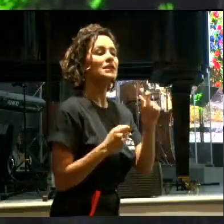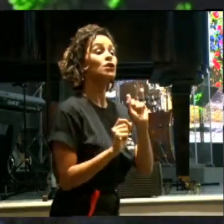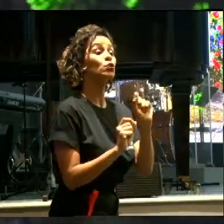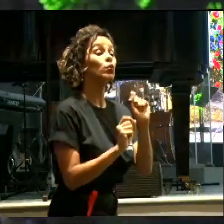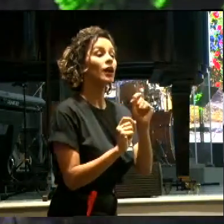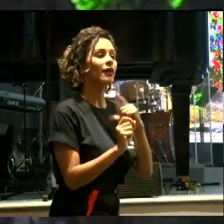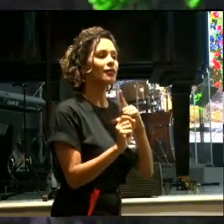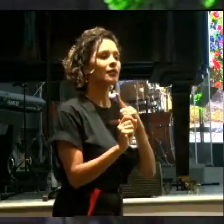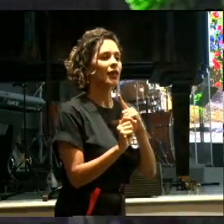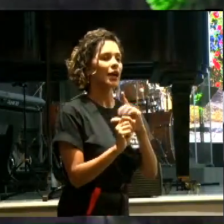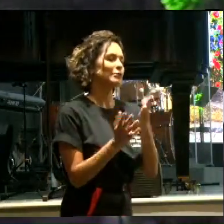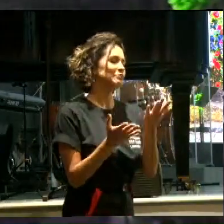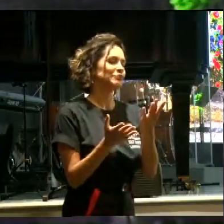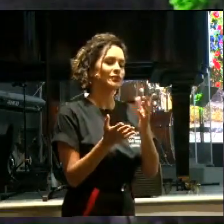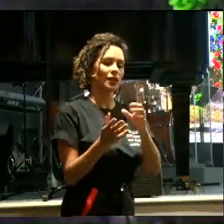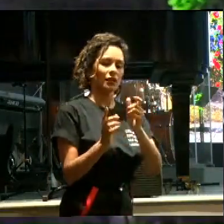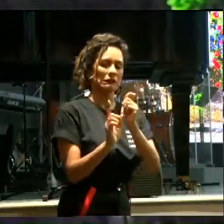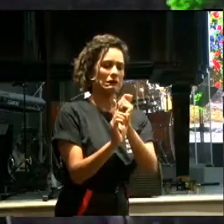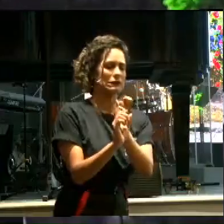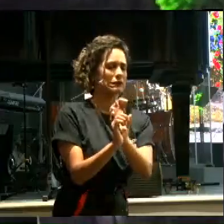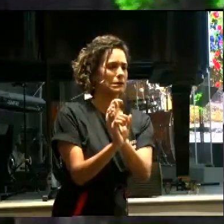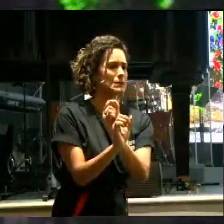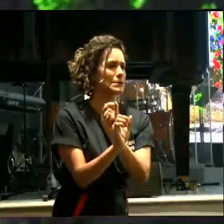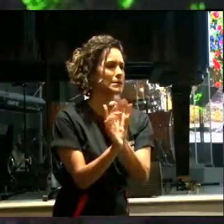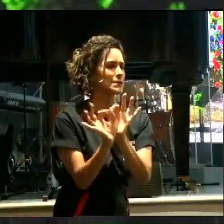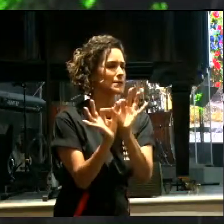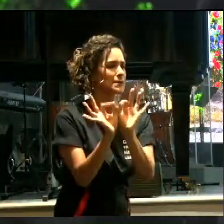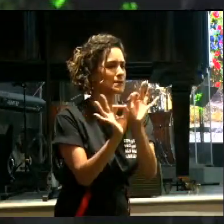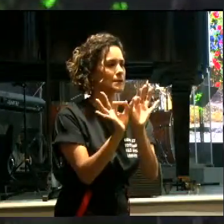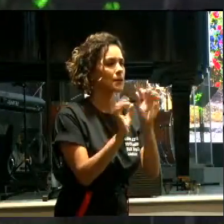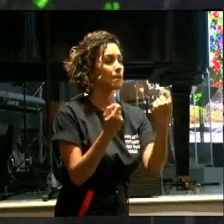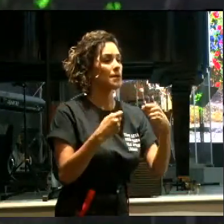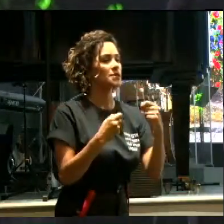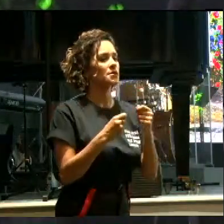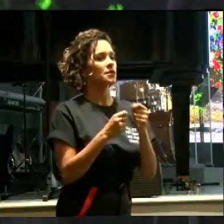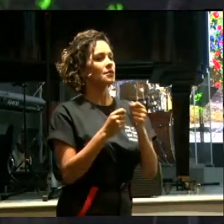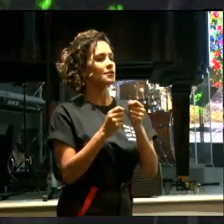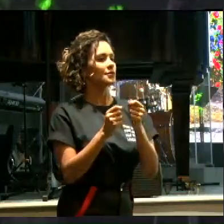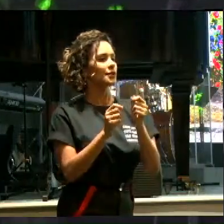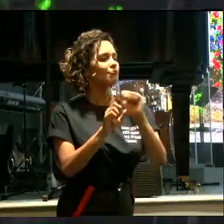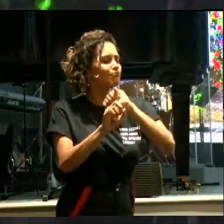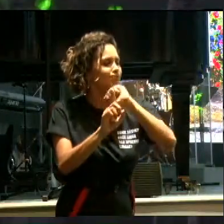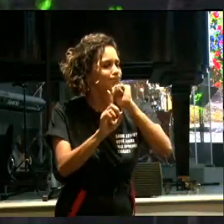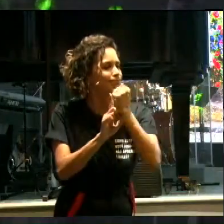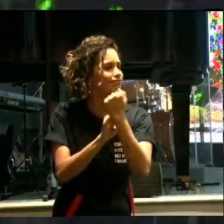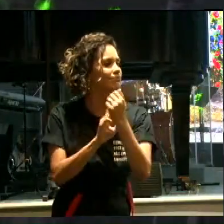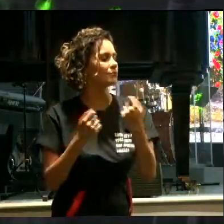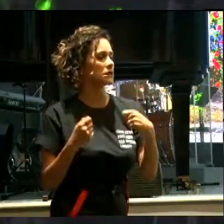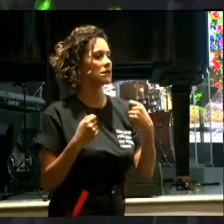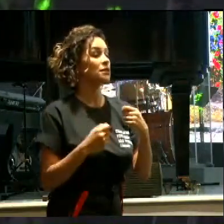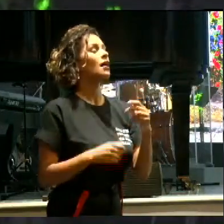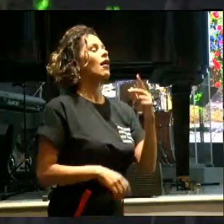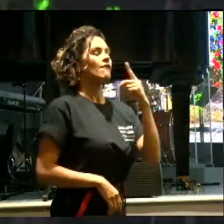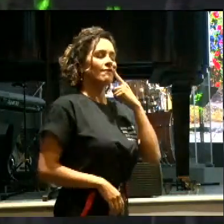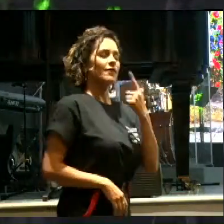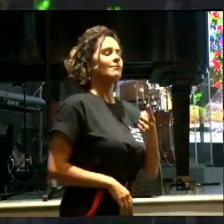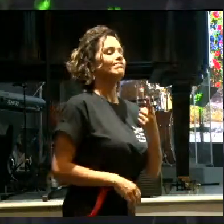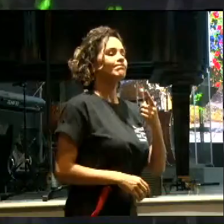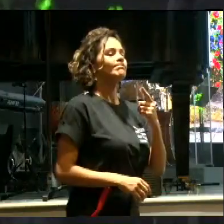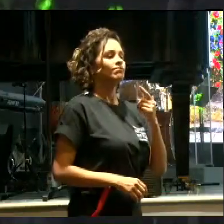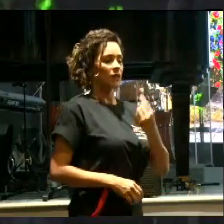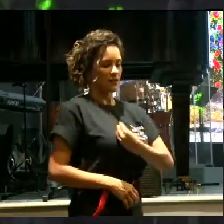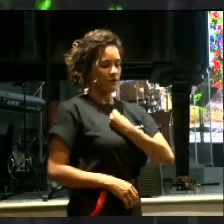lapidada. E muitas das vezes você só precisa de um polimento. E você vai ver a mulher maravilhosa, a